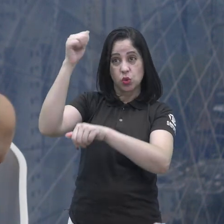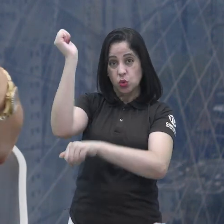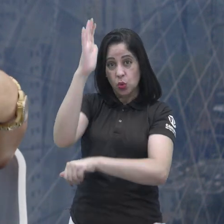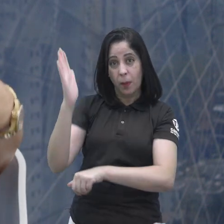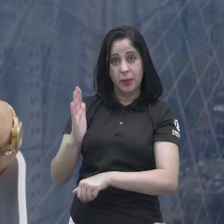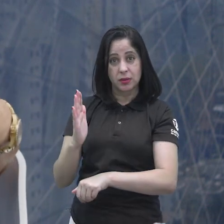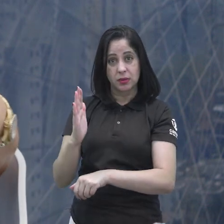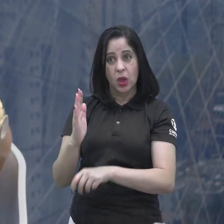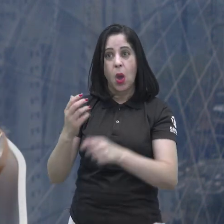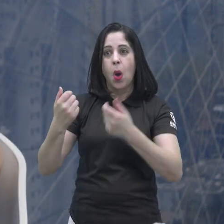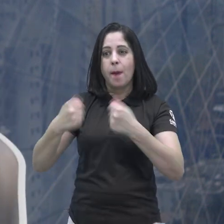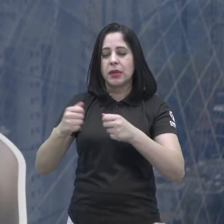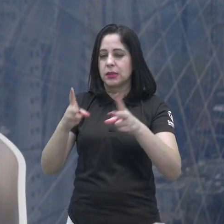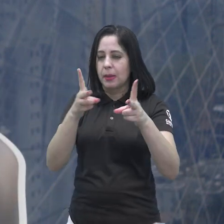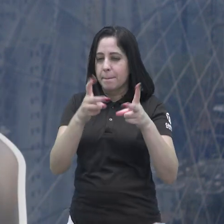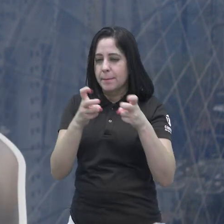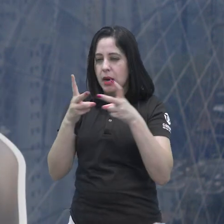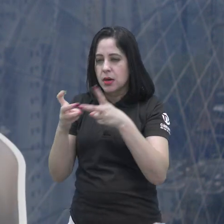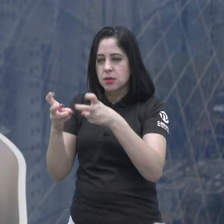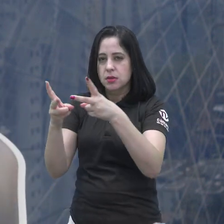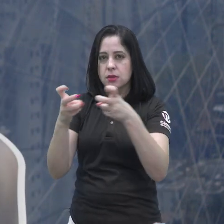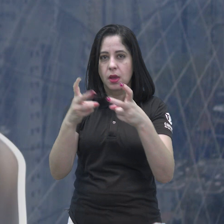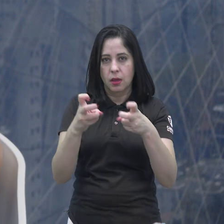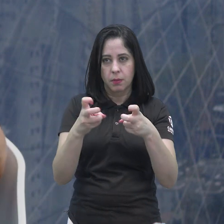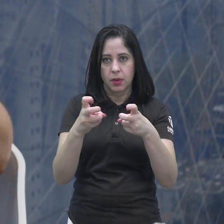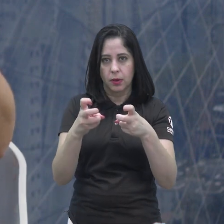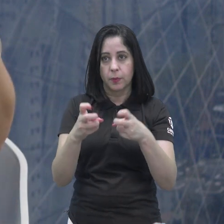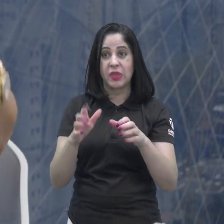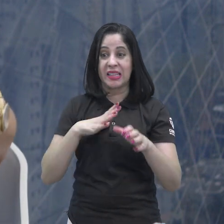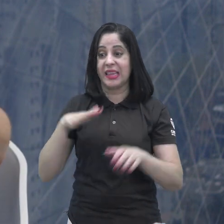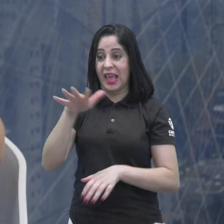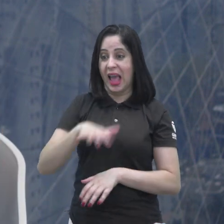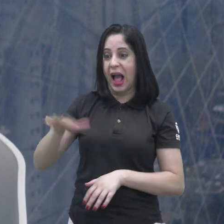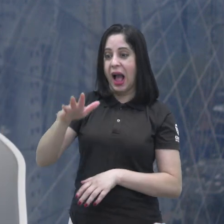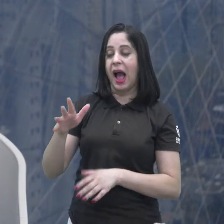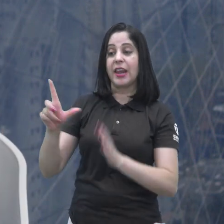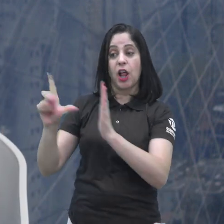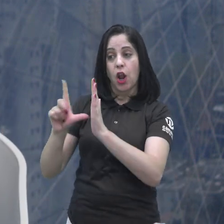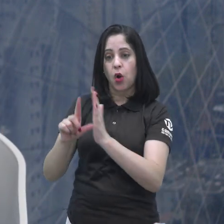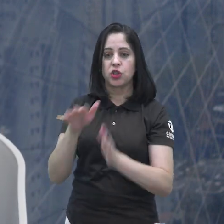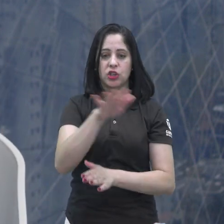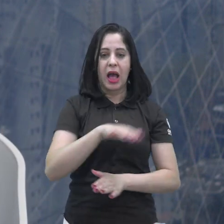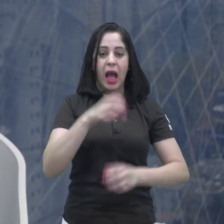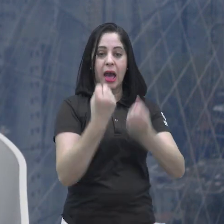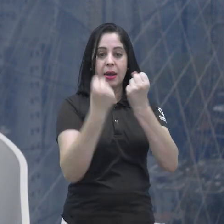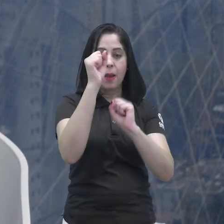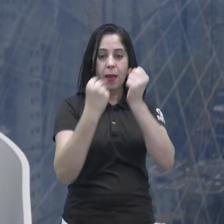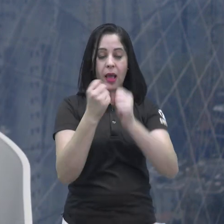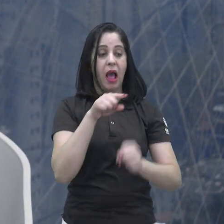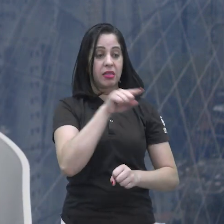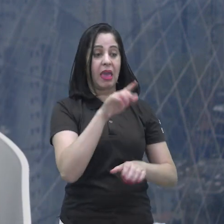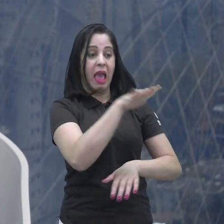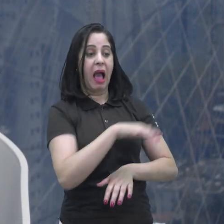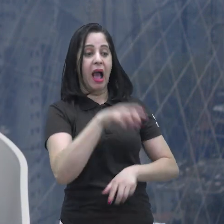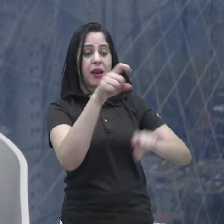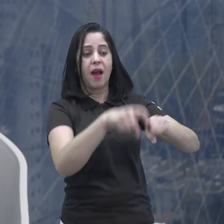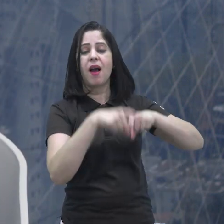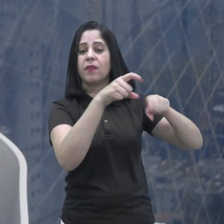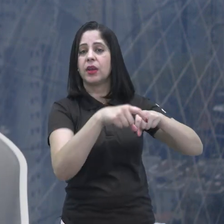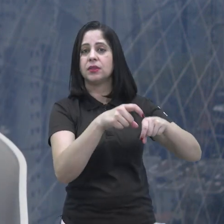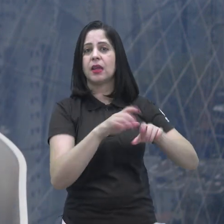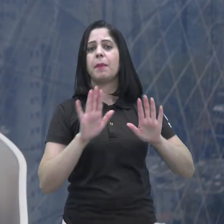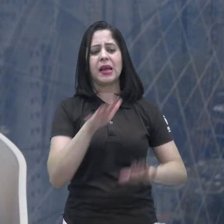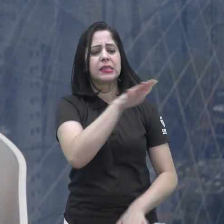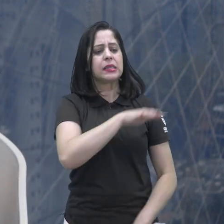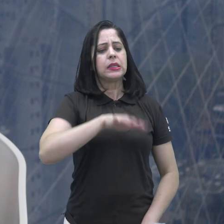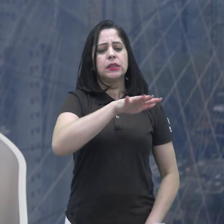consegue separar quais são as necessidades. Então, eu tenho um ramo comercial, eu tenho a indústria, eu tenho a agroindústria, o que